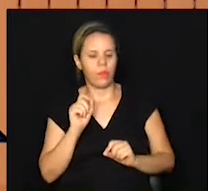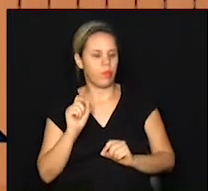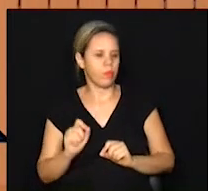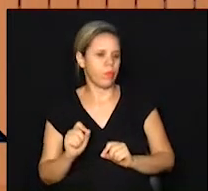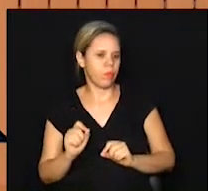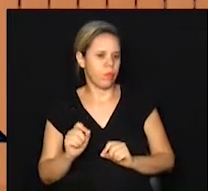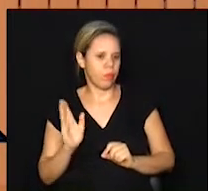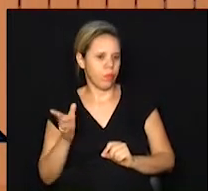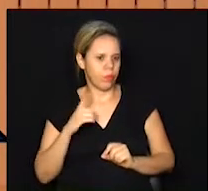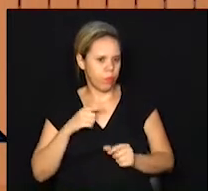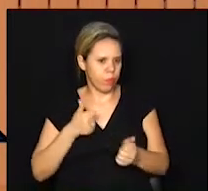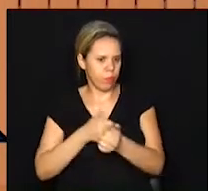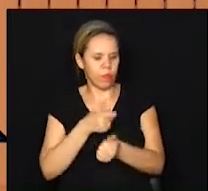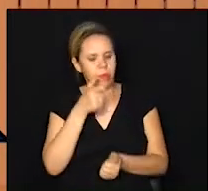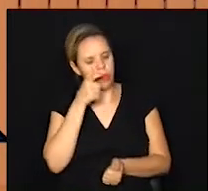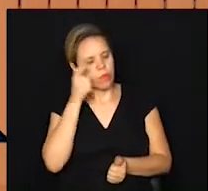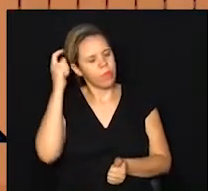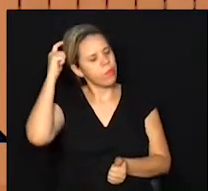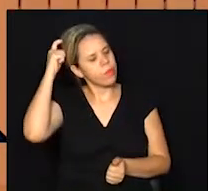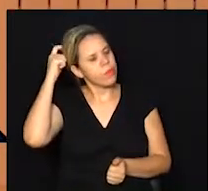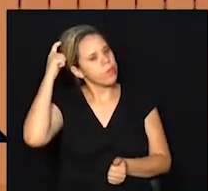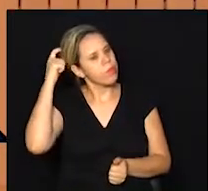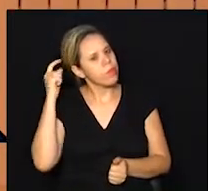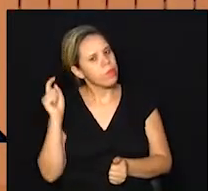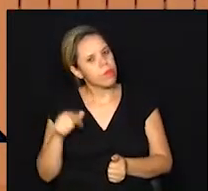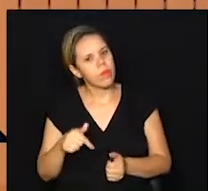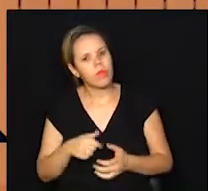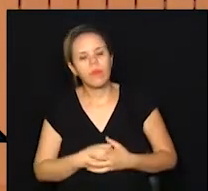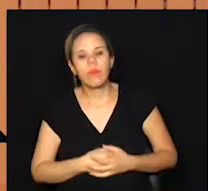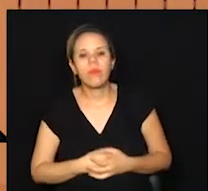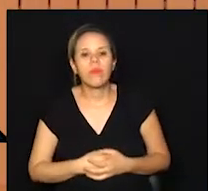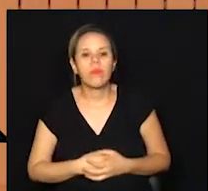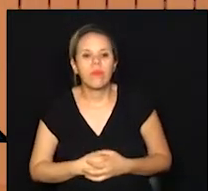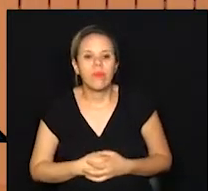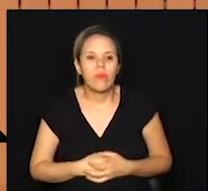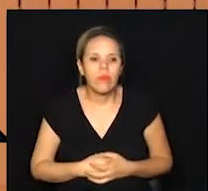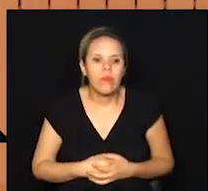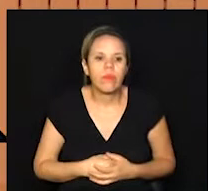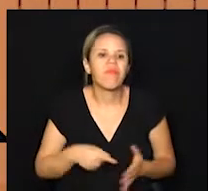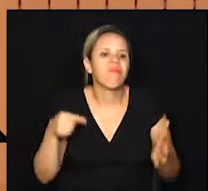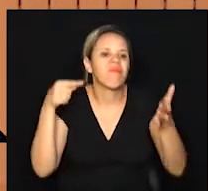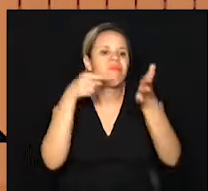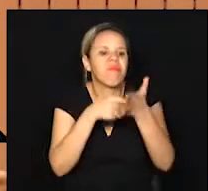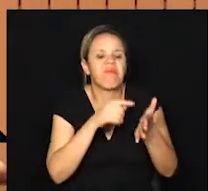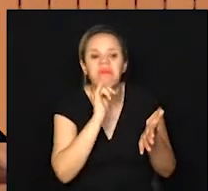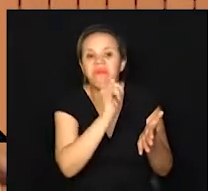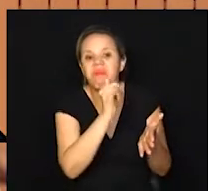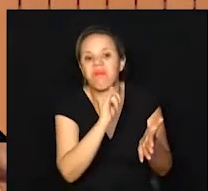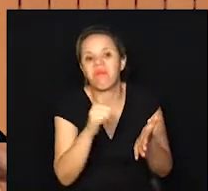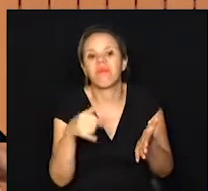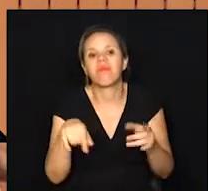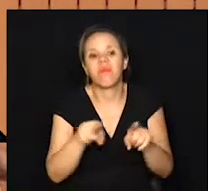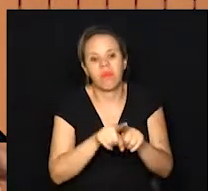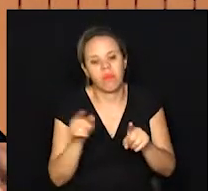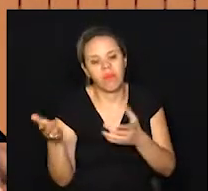nós já estávamos acompanhando esta matéria, essa denúncia, mas recebemos